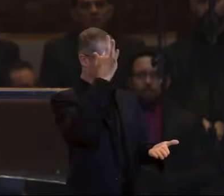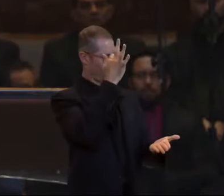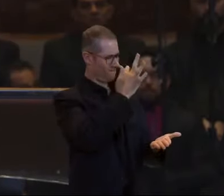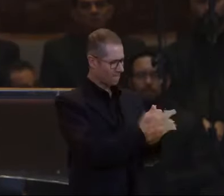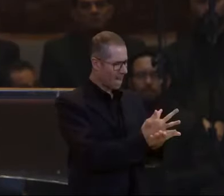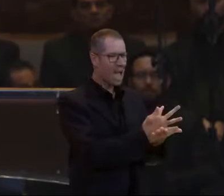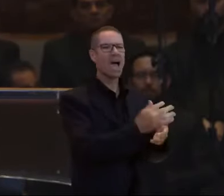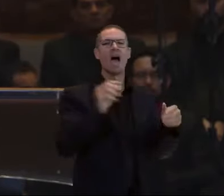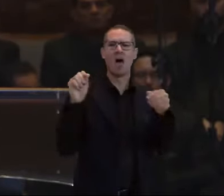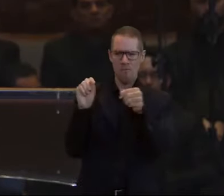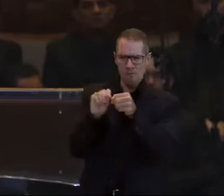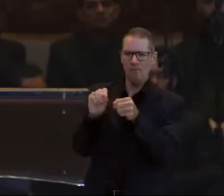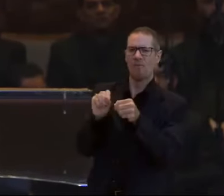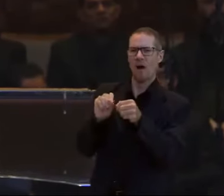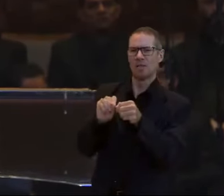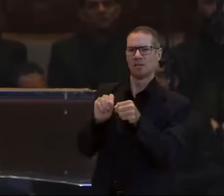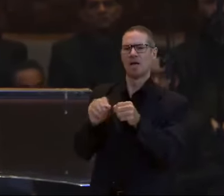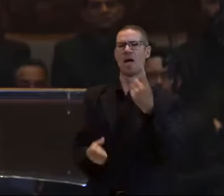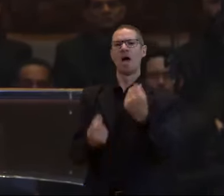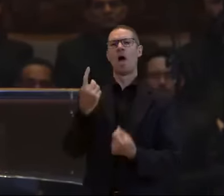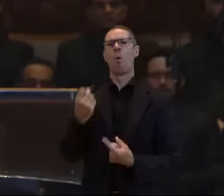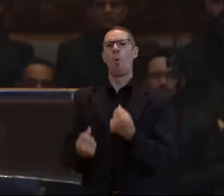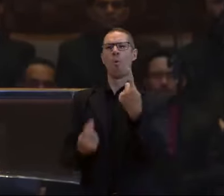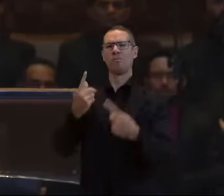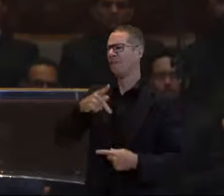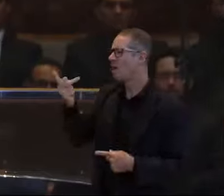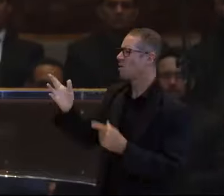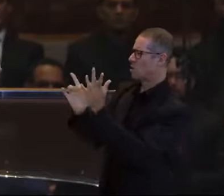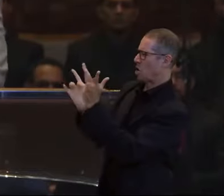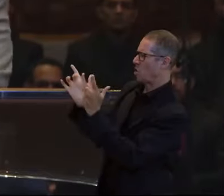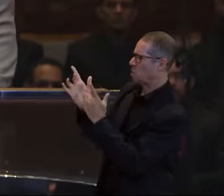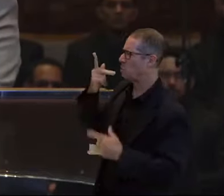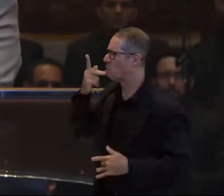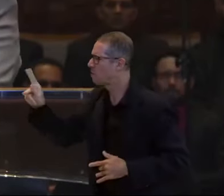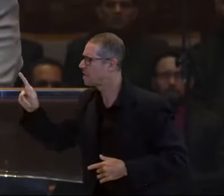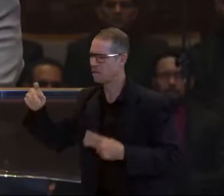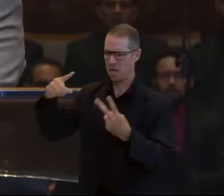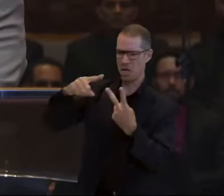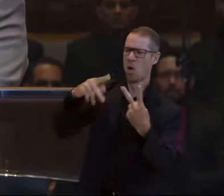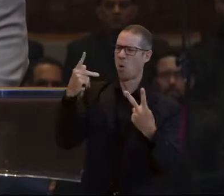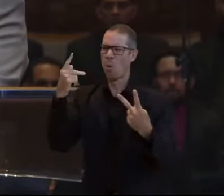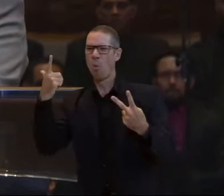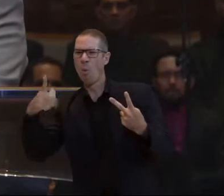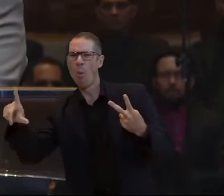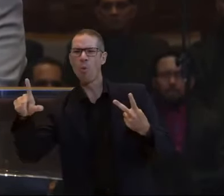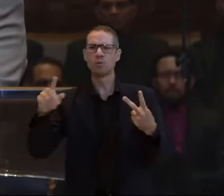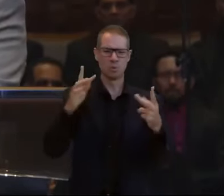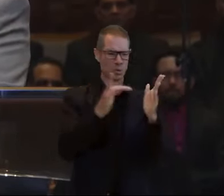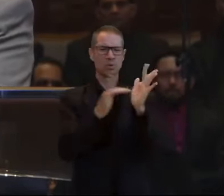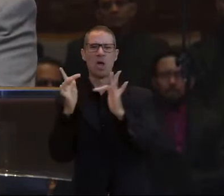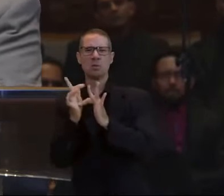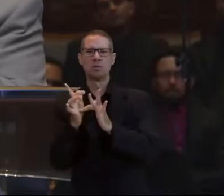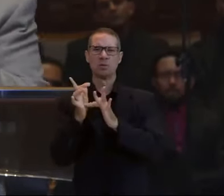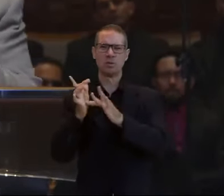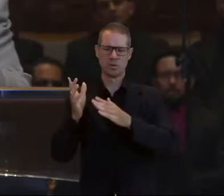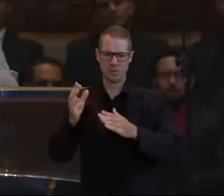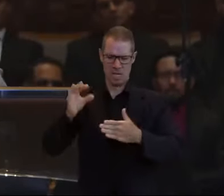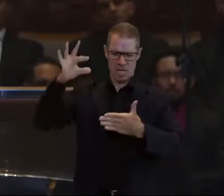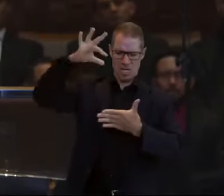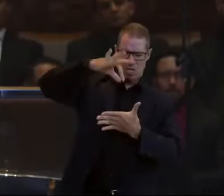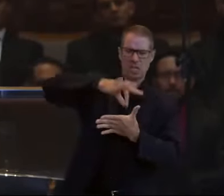tinha acabado de fazer, enquanto uns falavam que Jesus era um profeta, outros falavam que Jesus era a